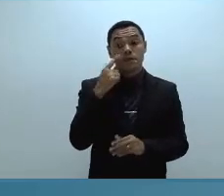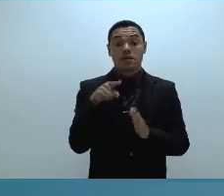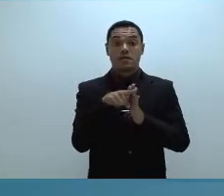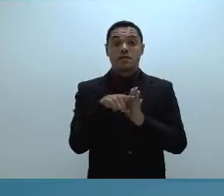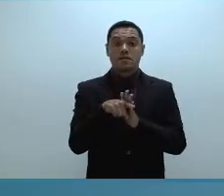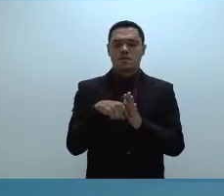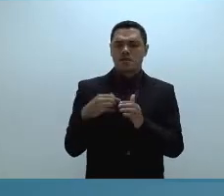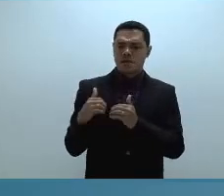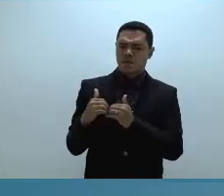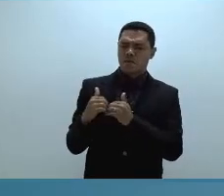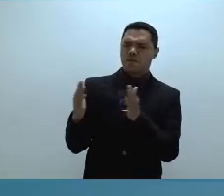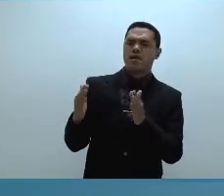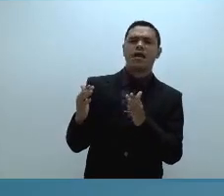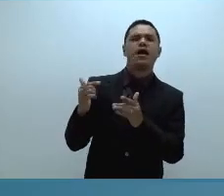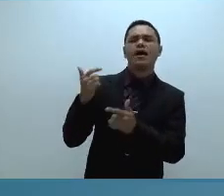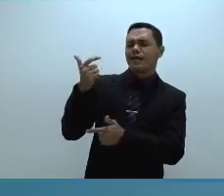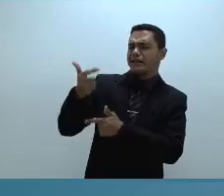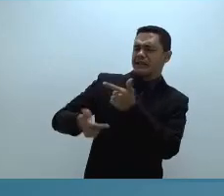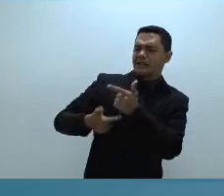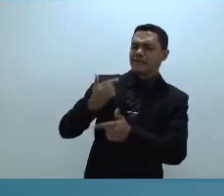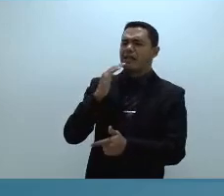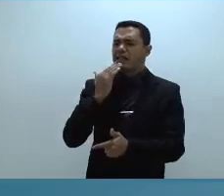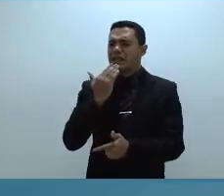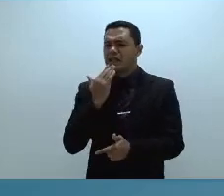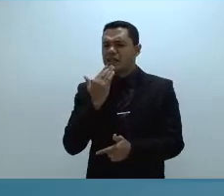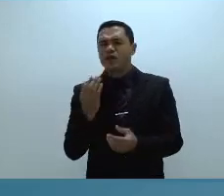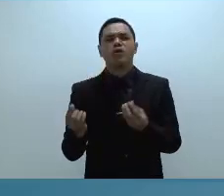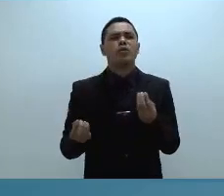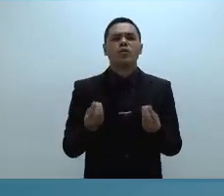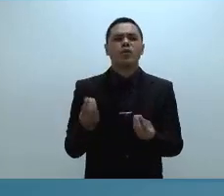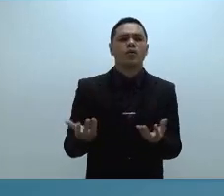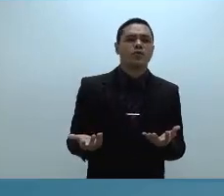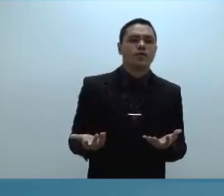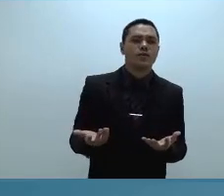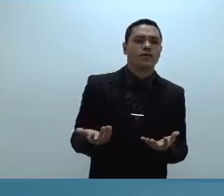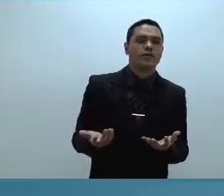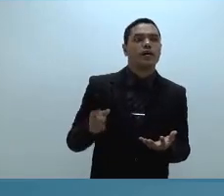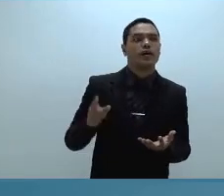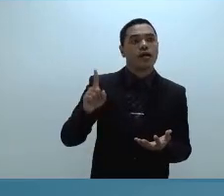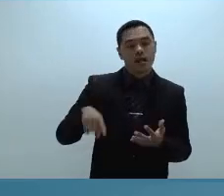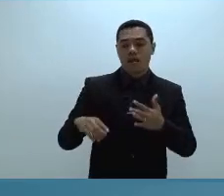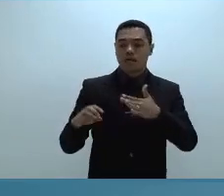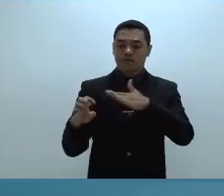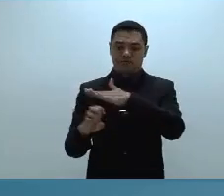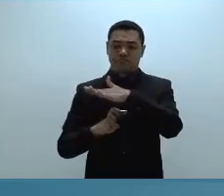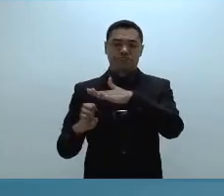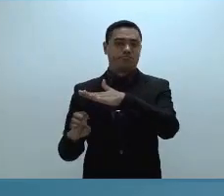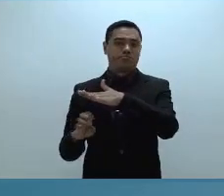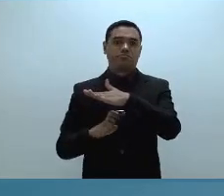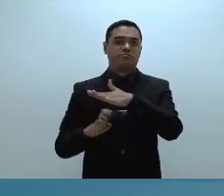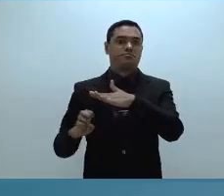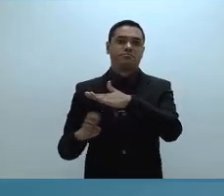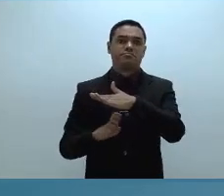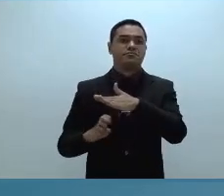E 99% não é do operador nacional do sistema, é da concessionária.